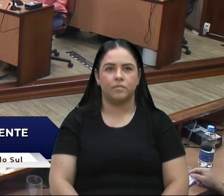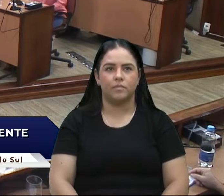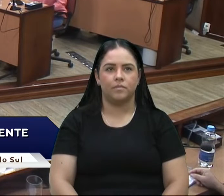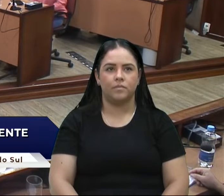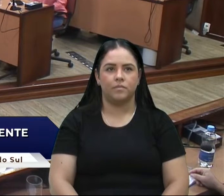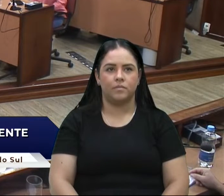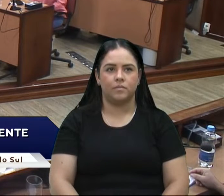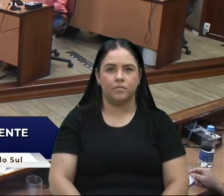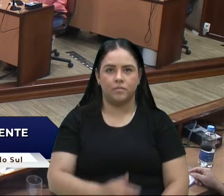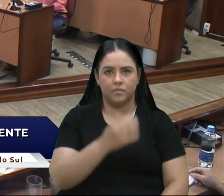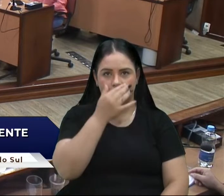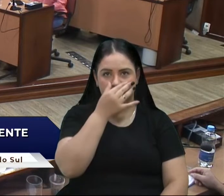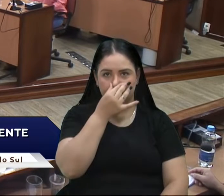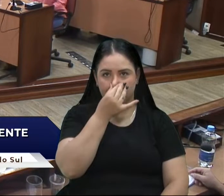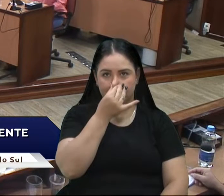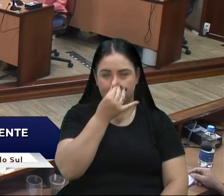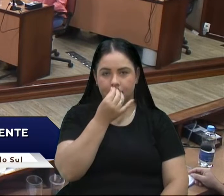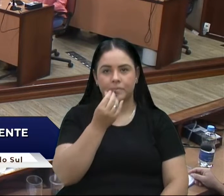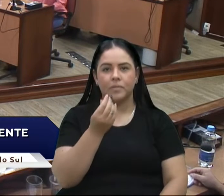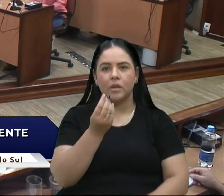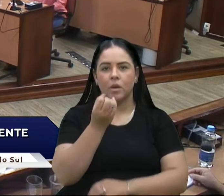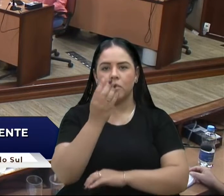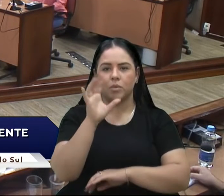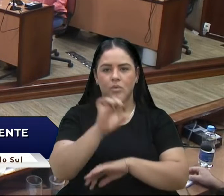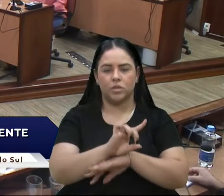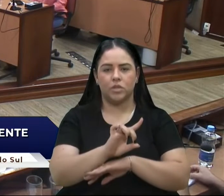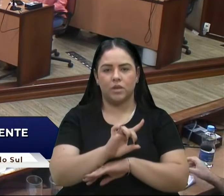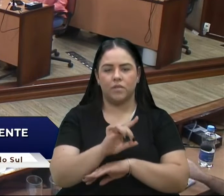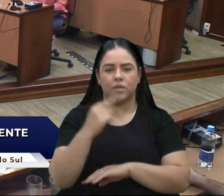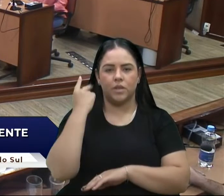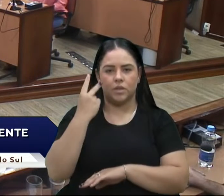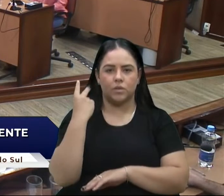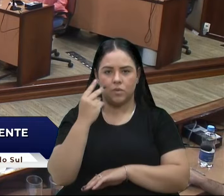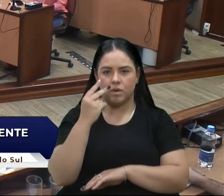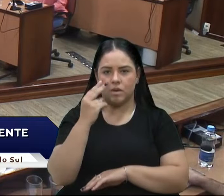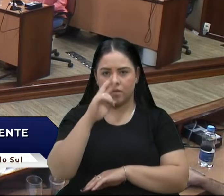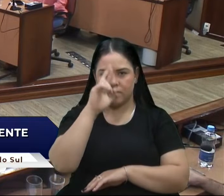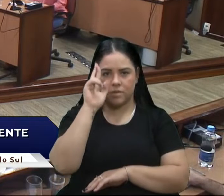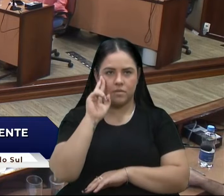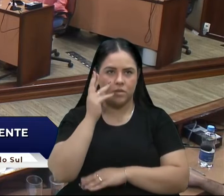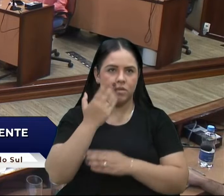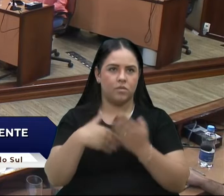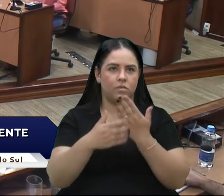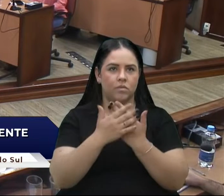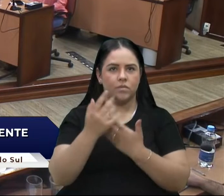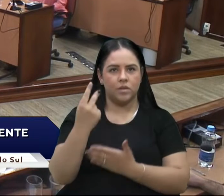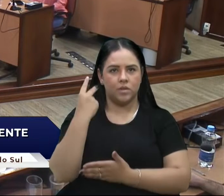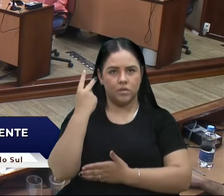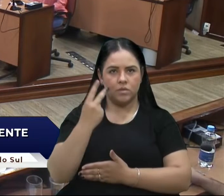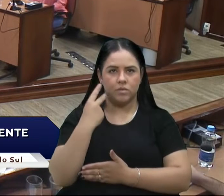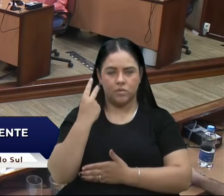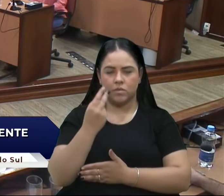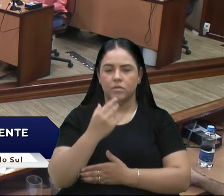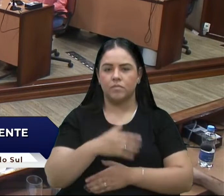Bom dia, vereador Rafael, os demais vereadores,